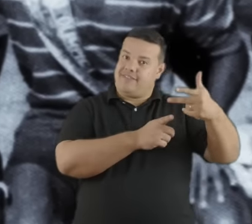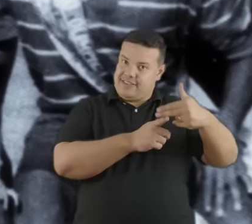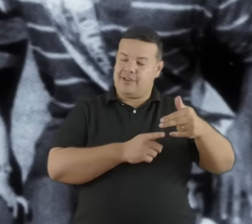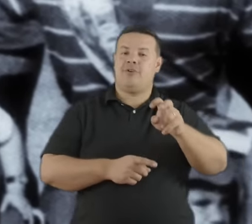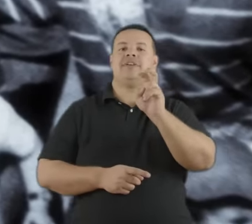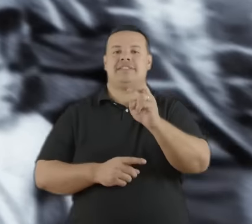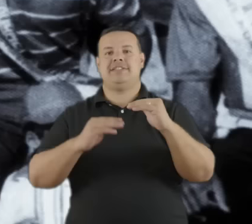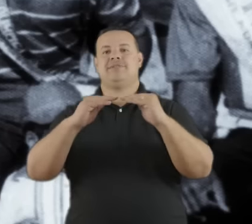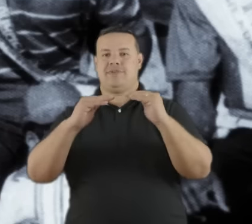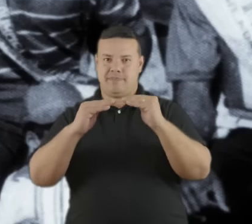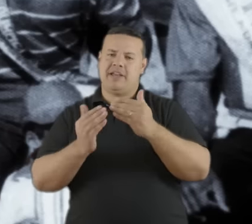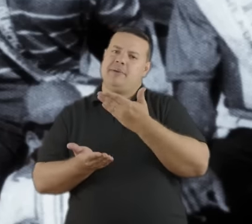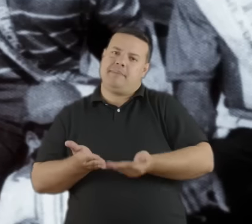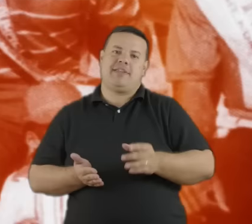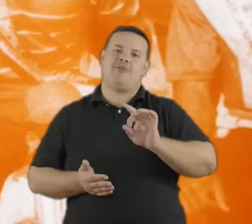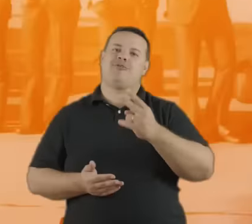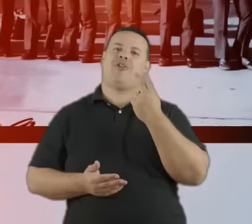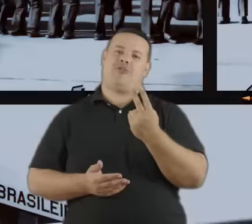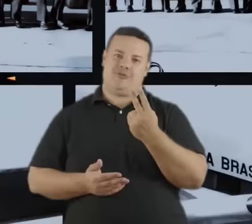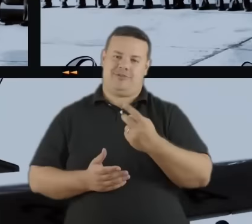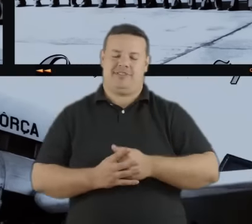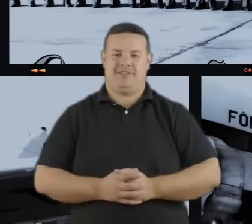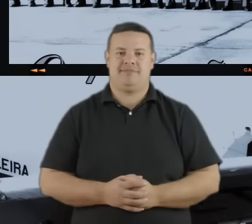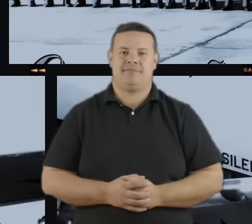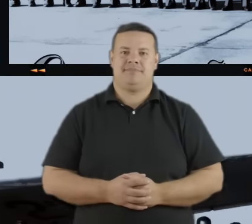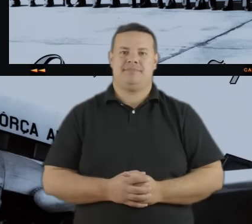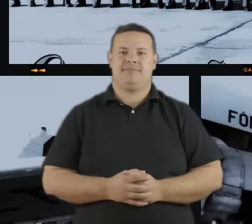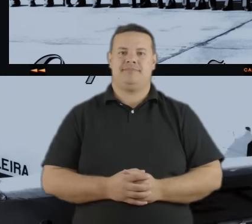e apenas 2 derrotas.